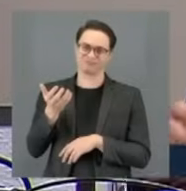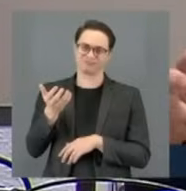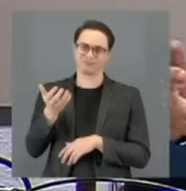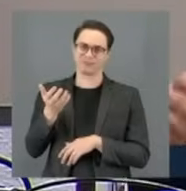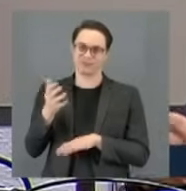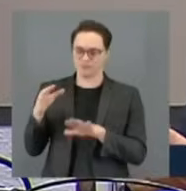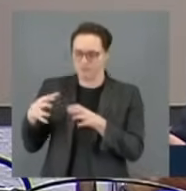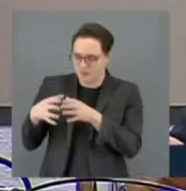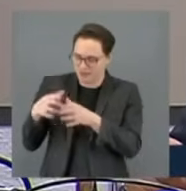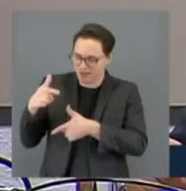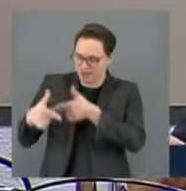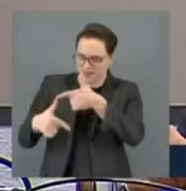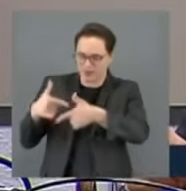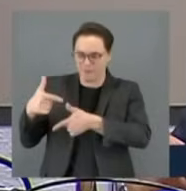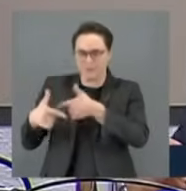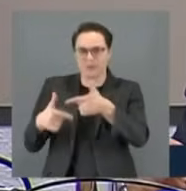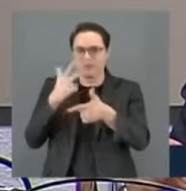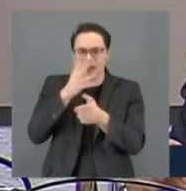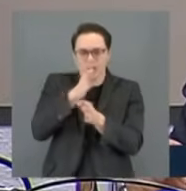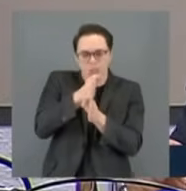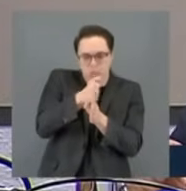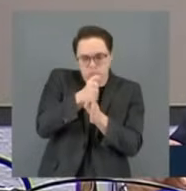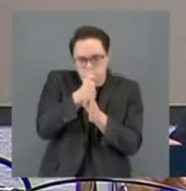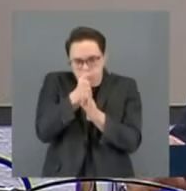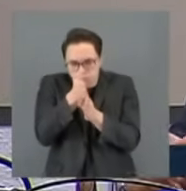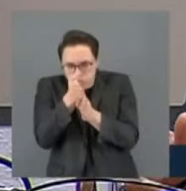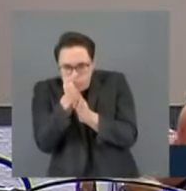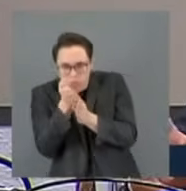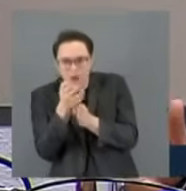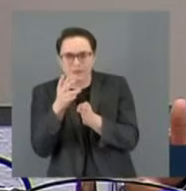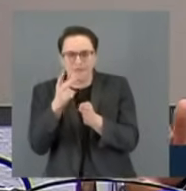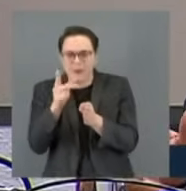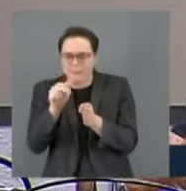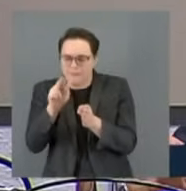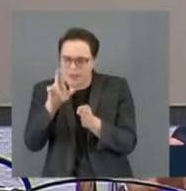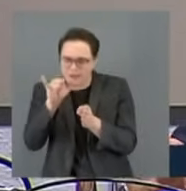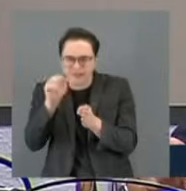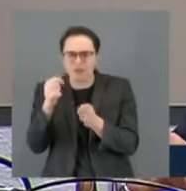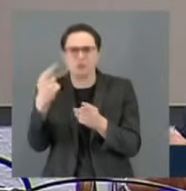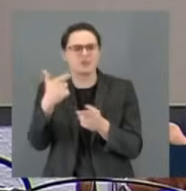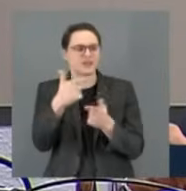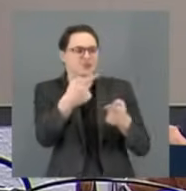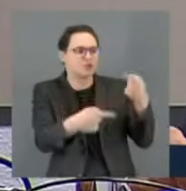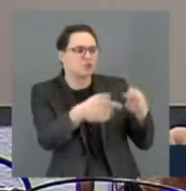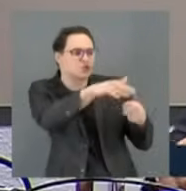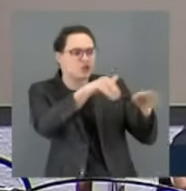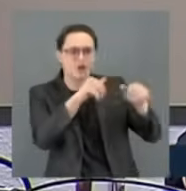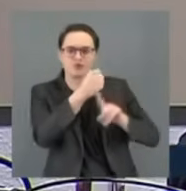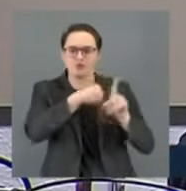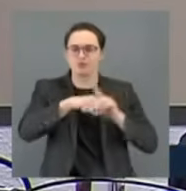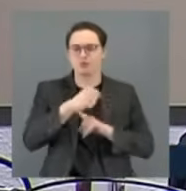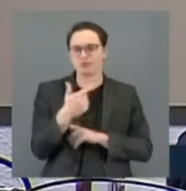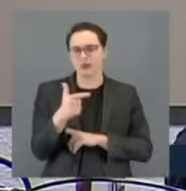terminam os trabalhos de maneira muito célere, sem muita discussão com a sociedade.